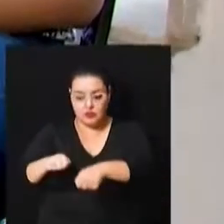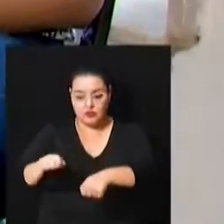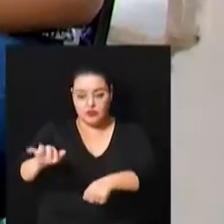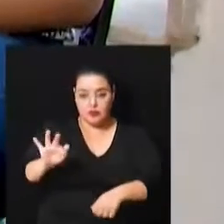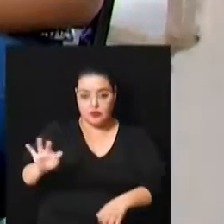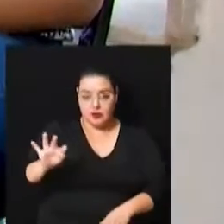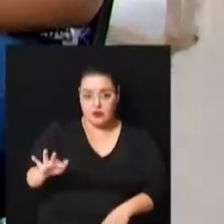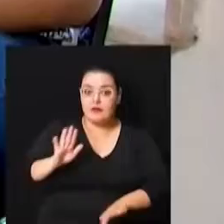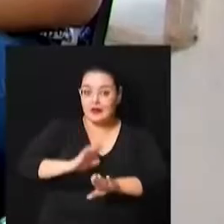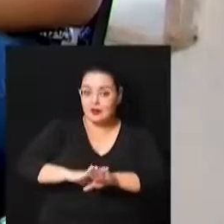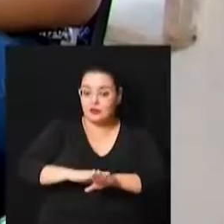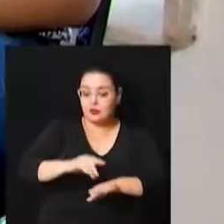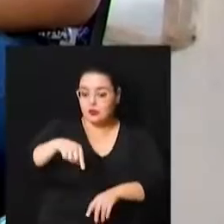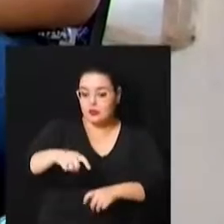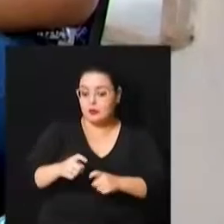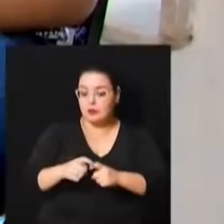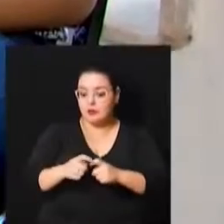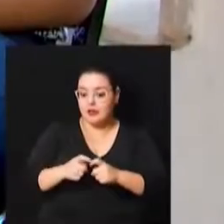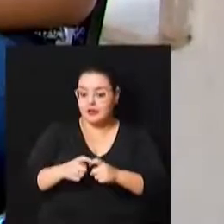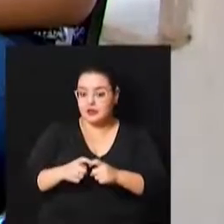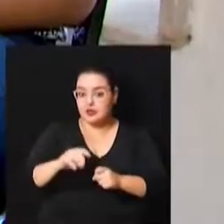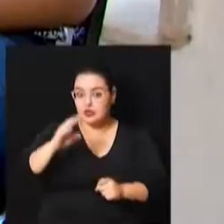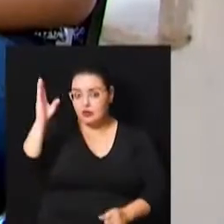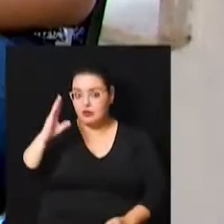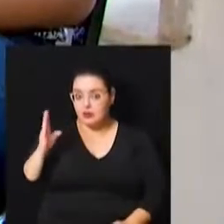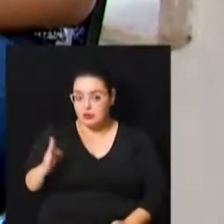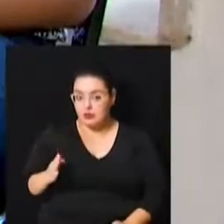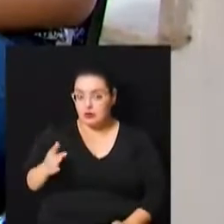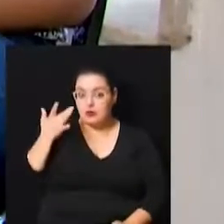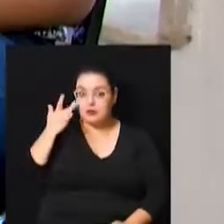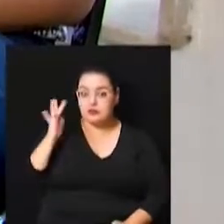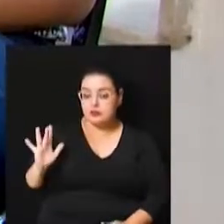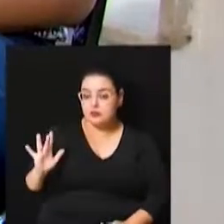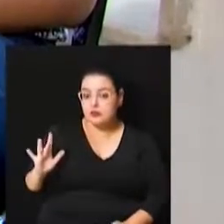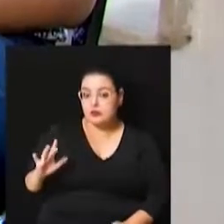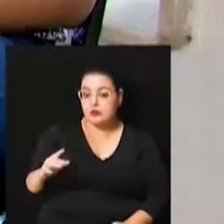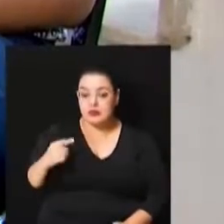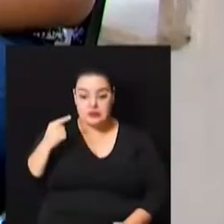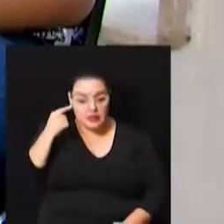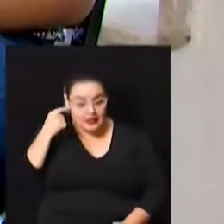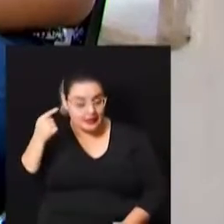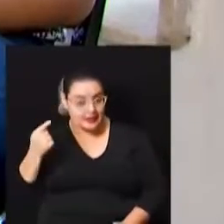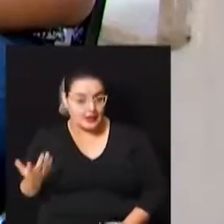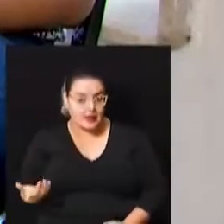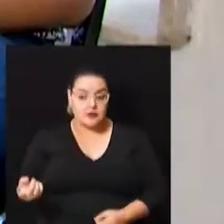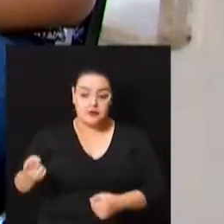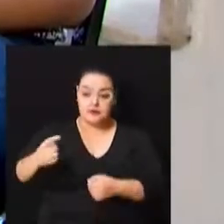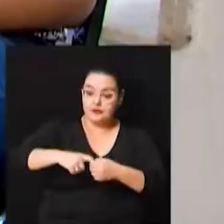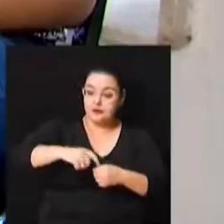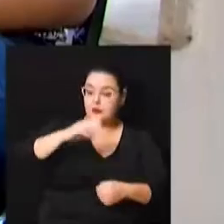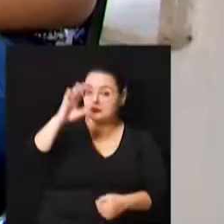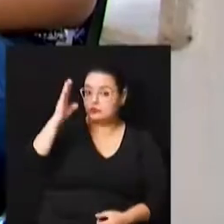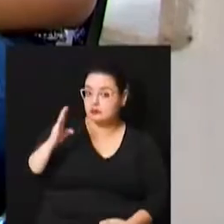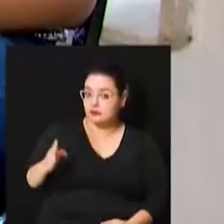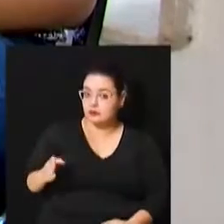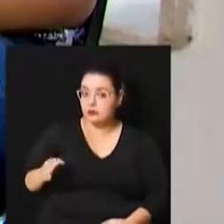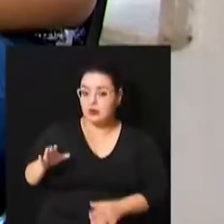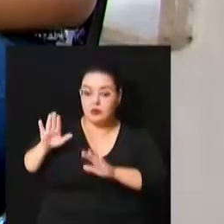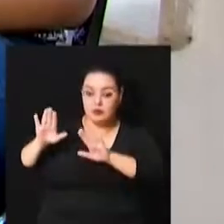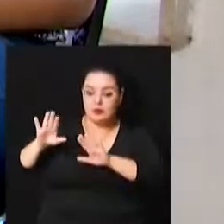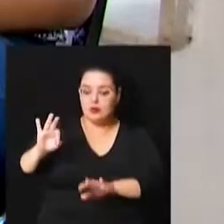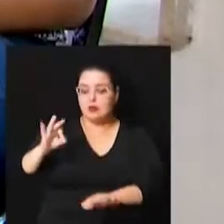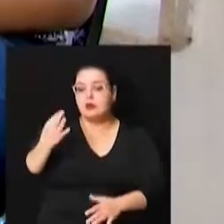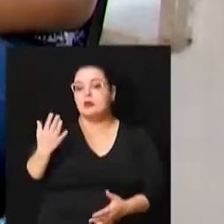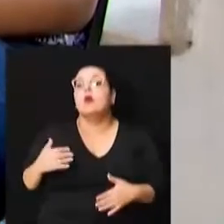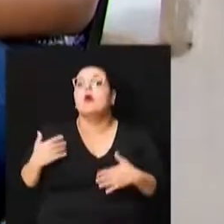né, atuar como médica aqui no Brasil. Não sei nem se essa é a sua intenção de, quando se formar, retornar ao Brasil ou ficar na